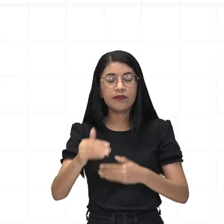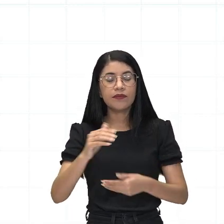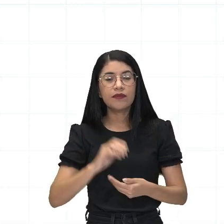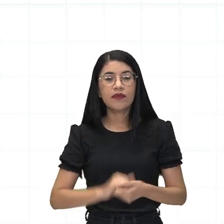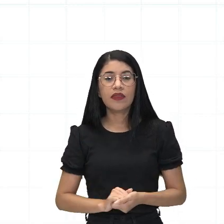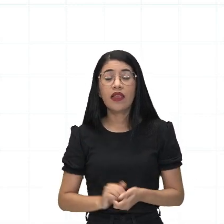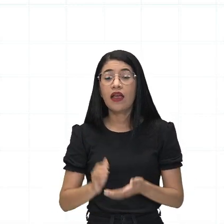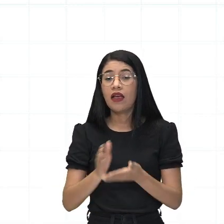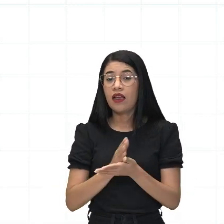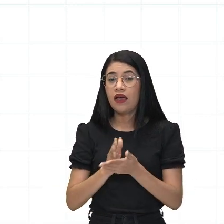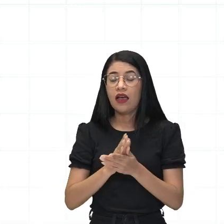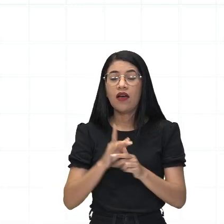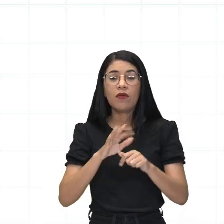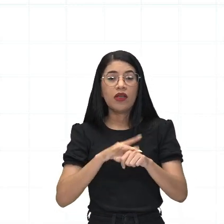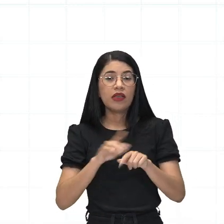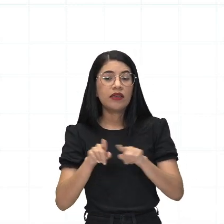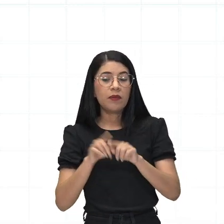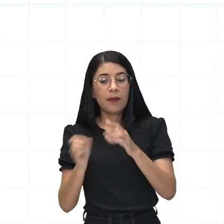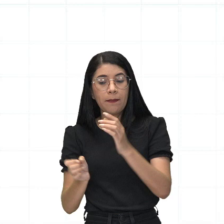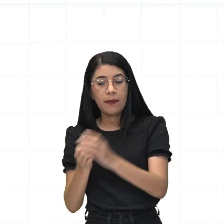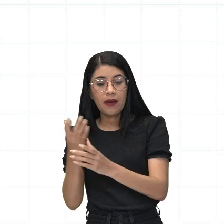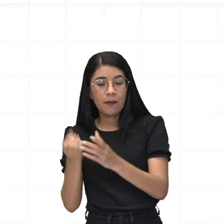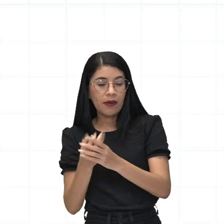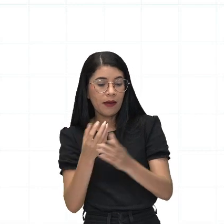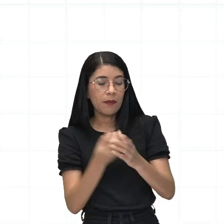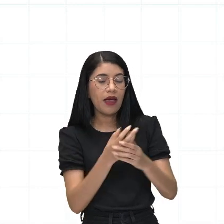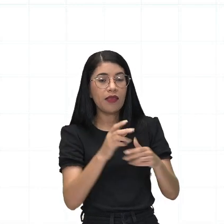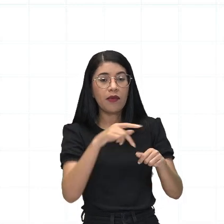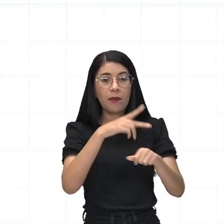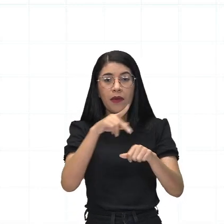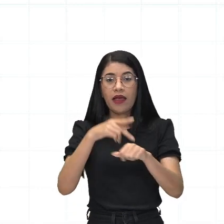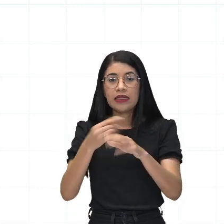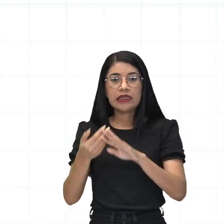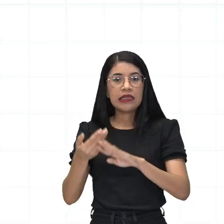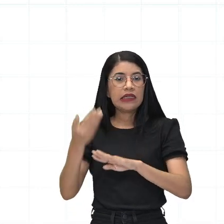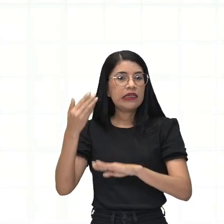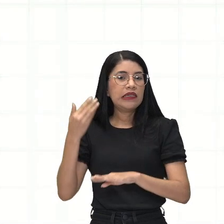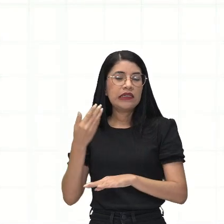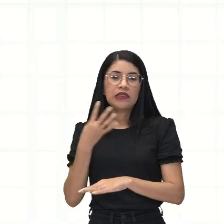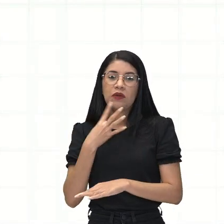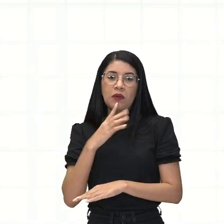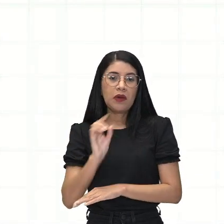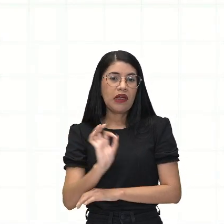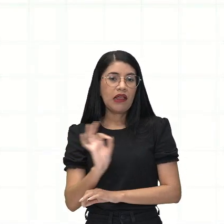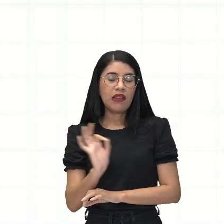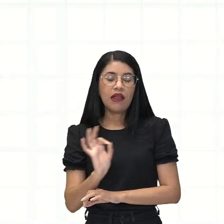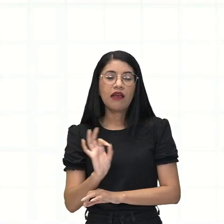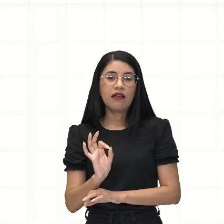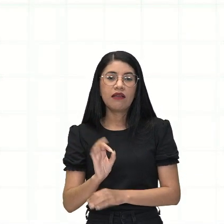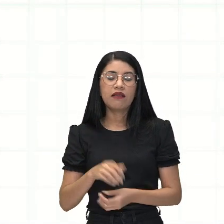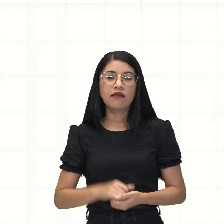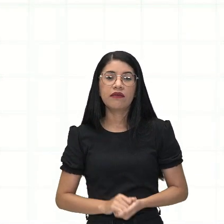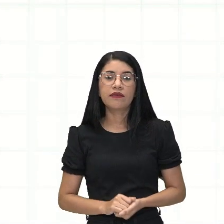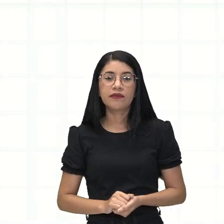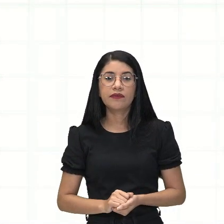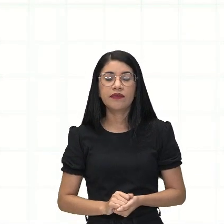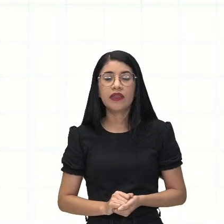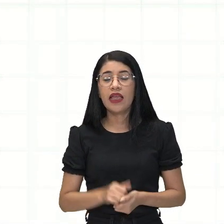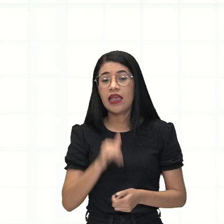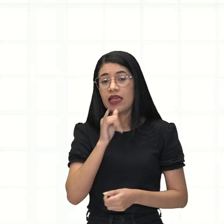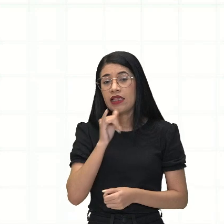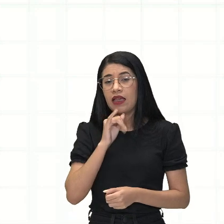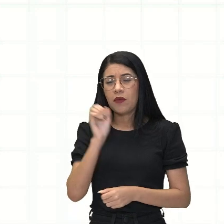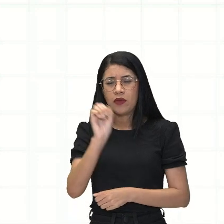Algumas doenças estão surgindo nos países onde eram desconhecidos, como eu falei para vocês, no caso